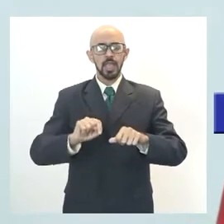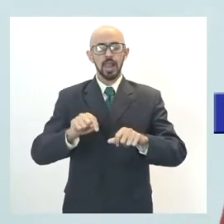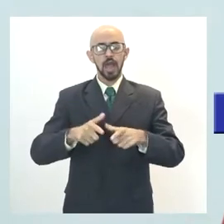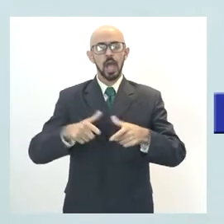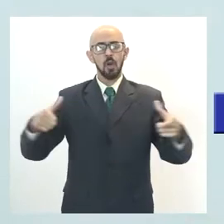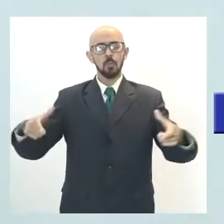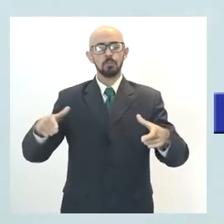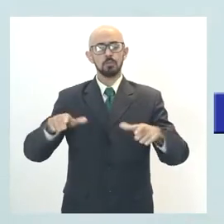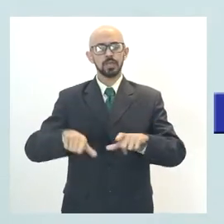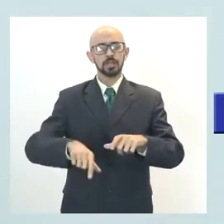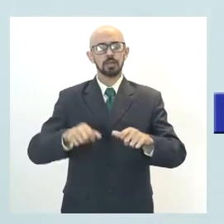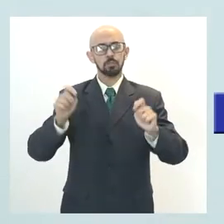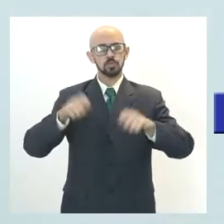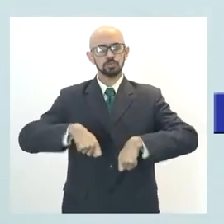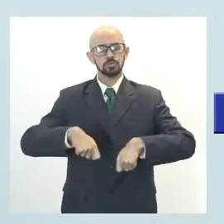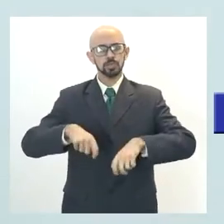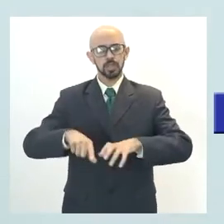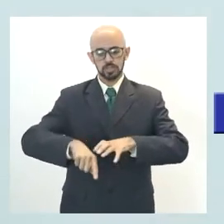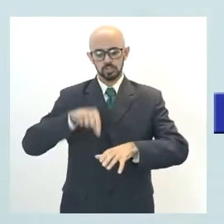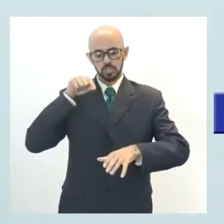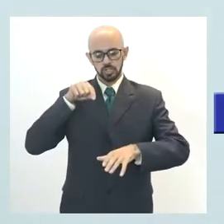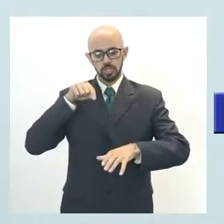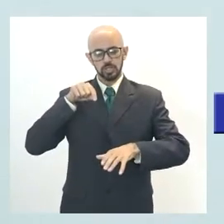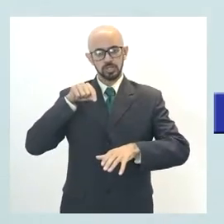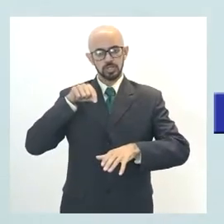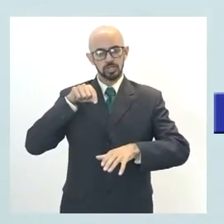e exoneração de